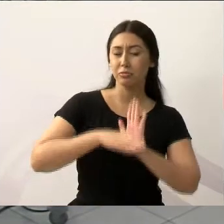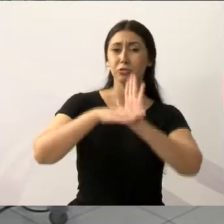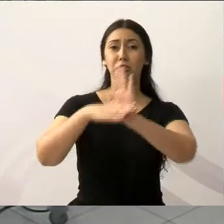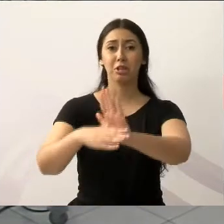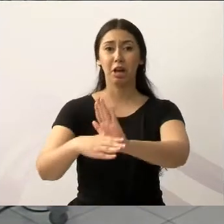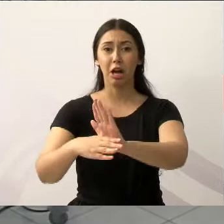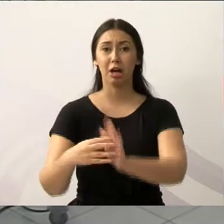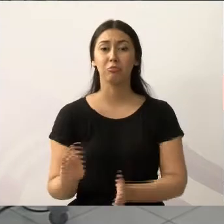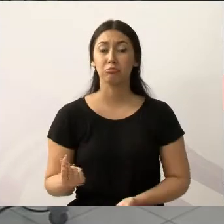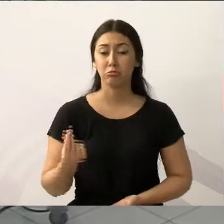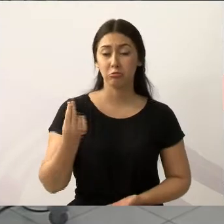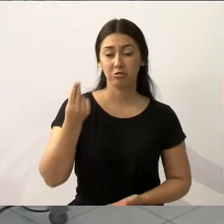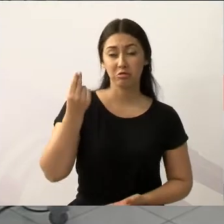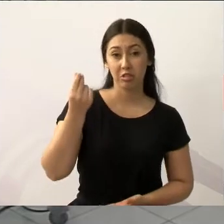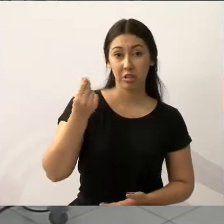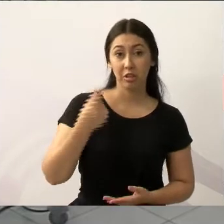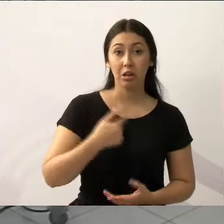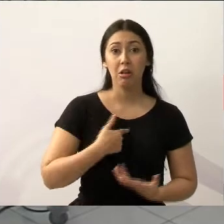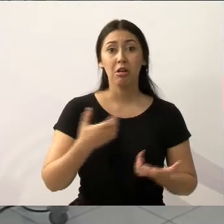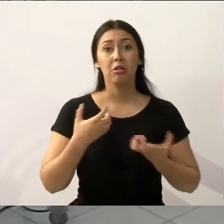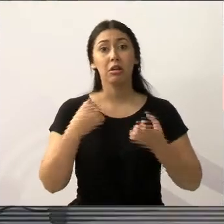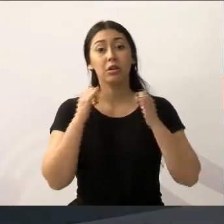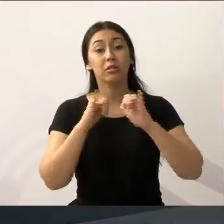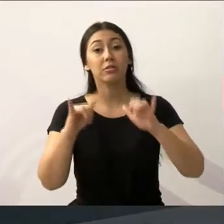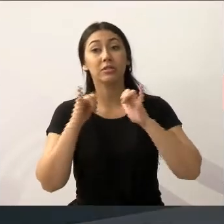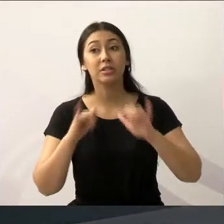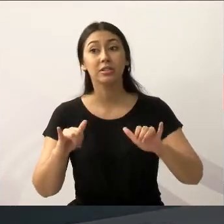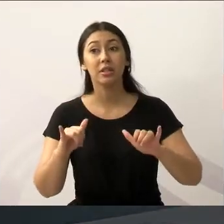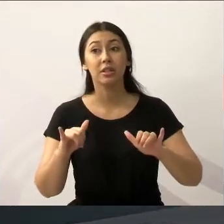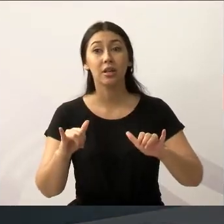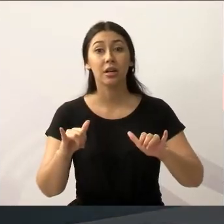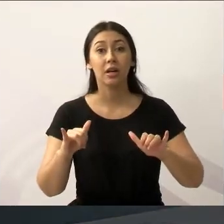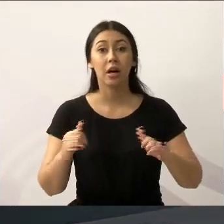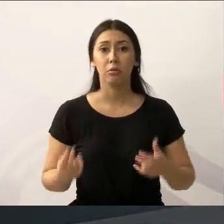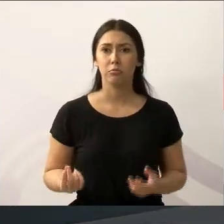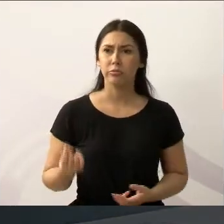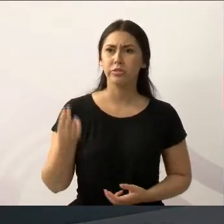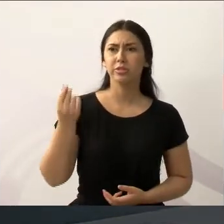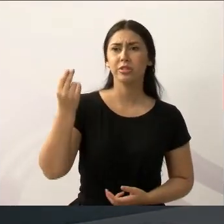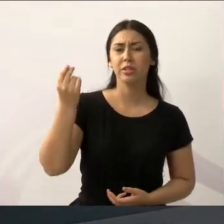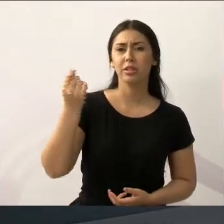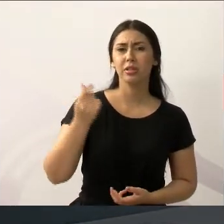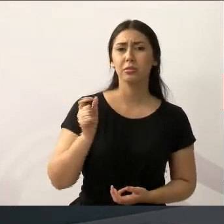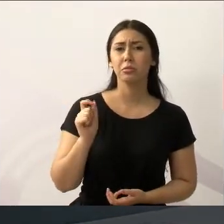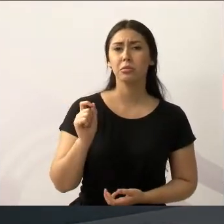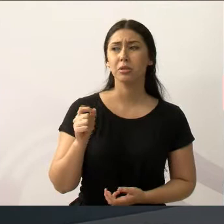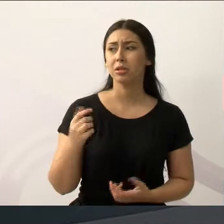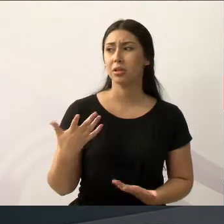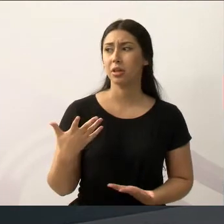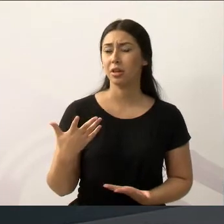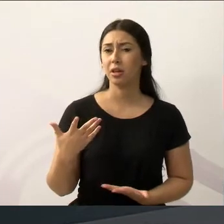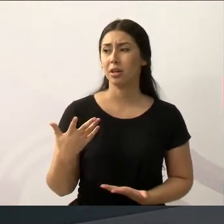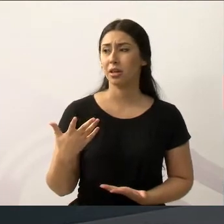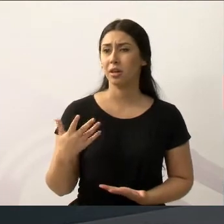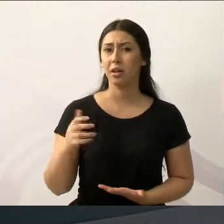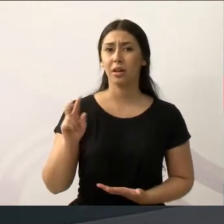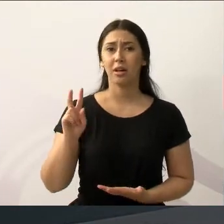E eu quero dizer para você que está nos ouvindo que o voucher é o vale, né? Que a gente